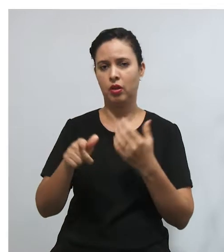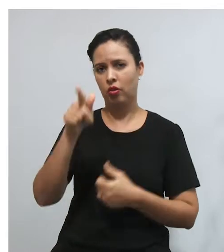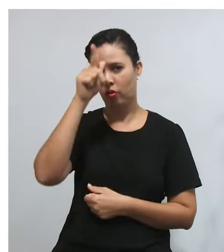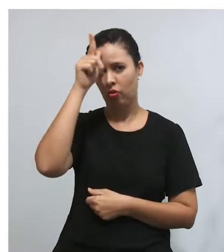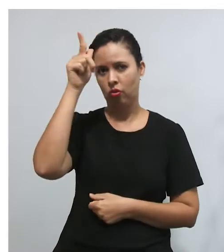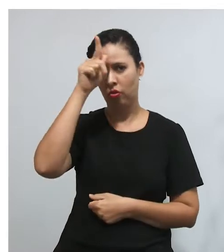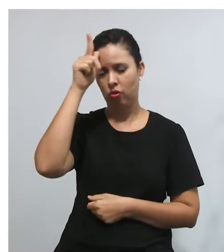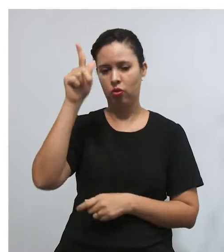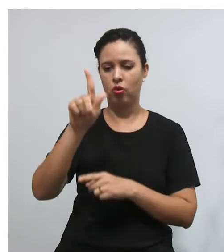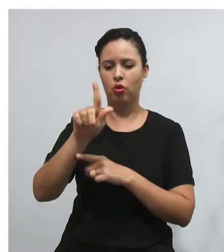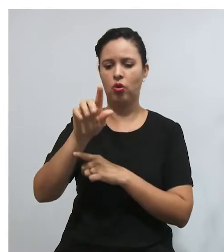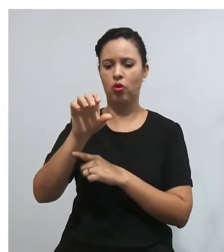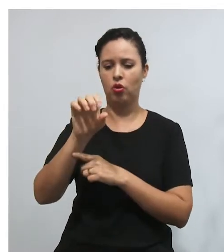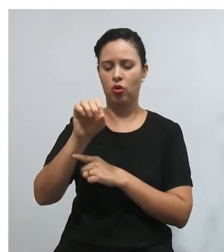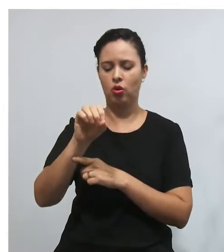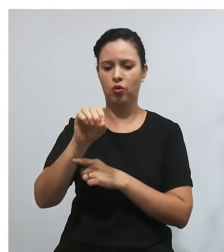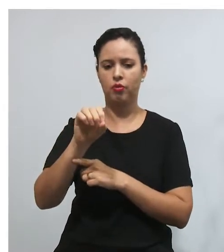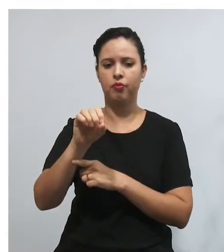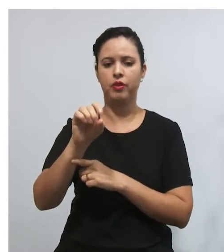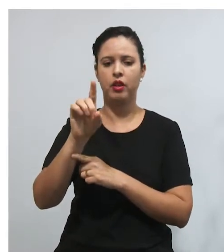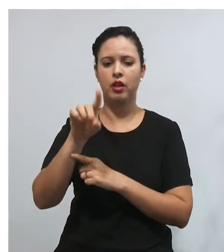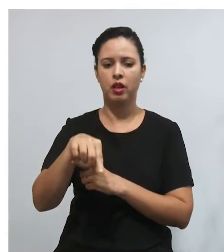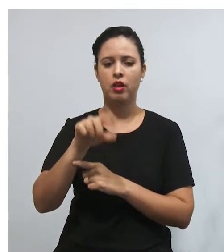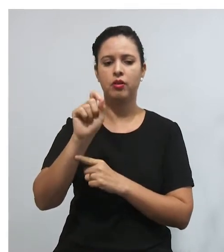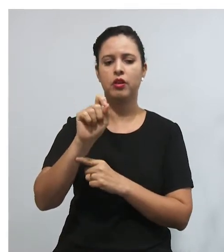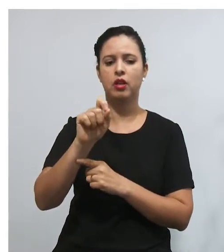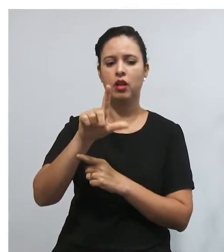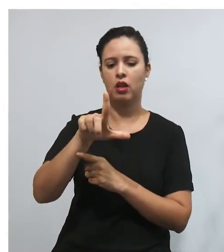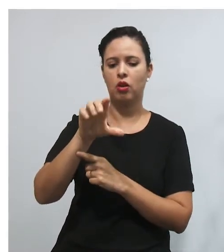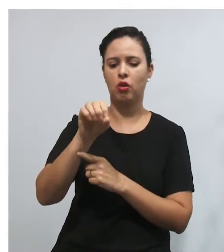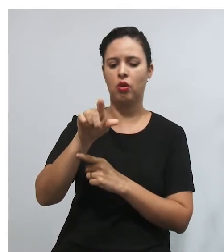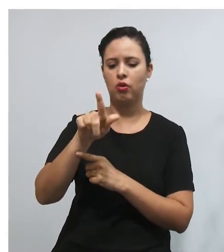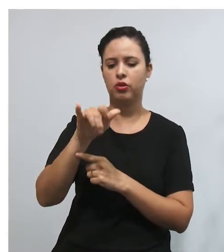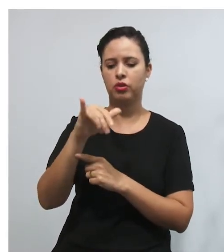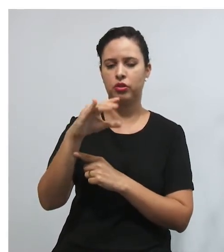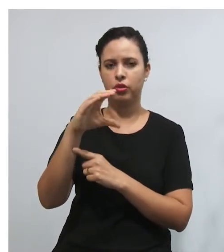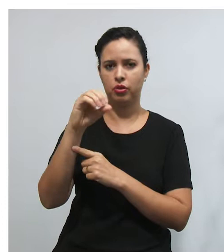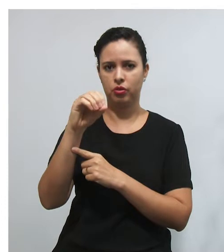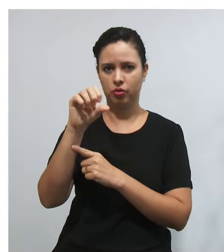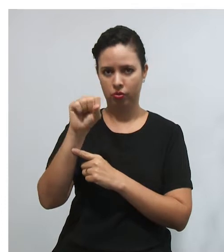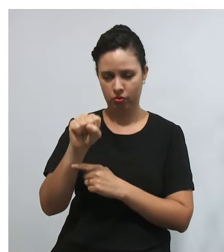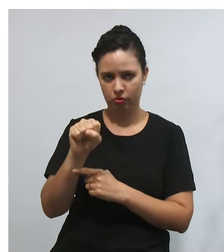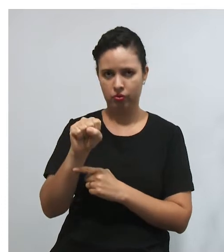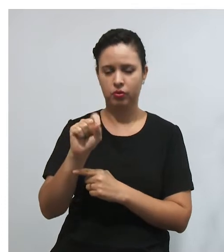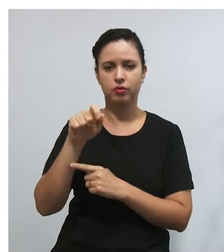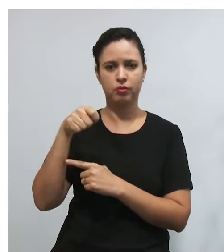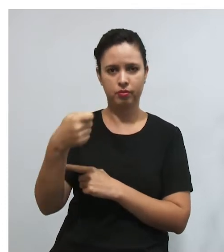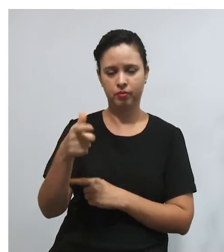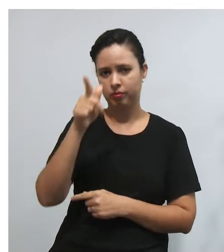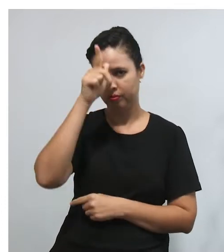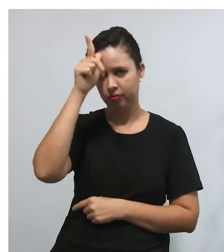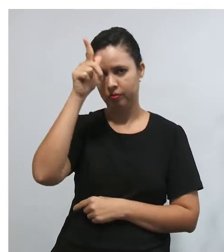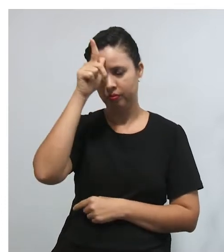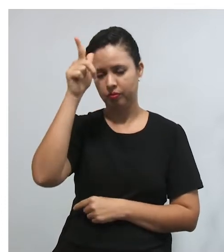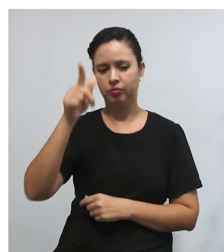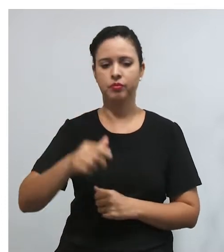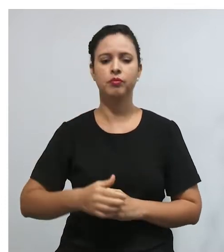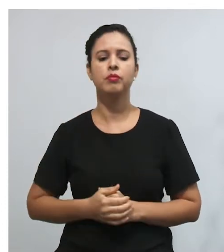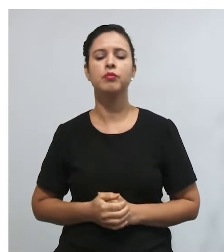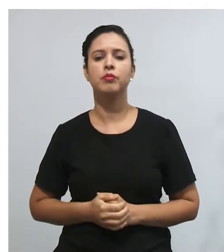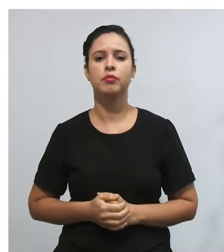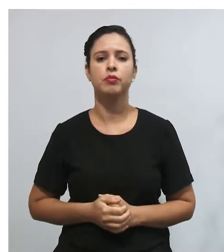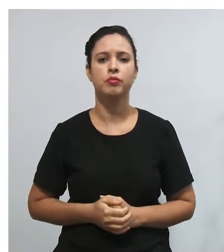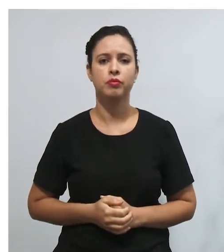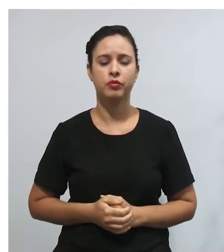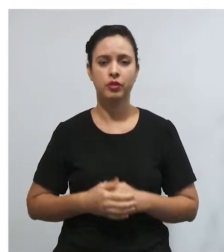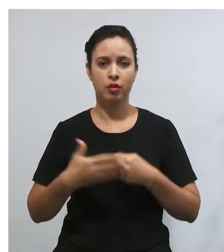aí para vocês anotarem. Componentes básicos, eles são montados com base em elementos físicos e também